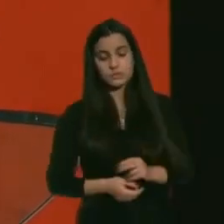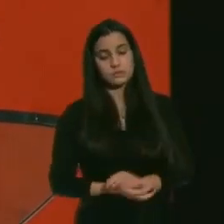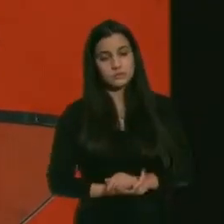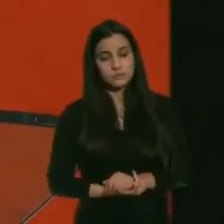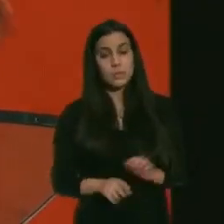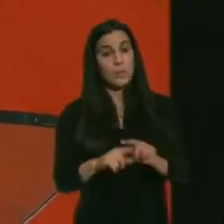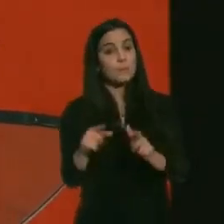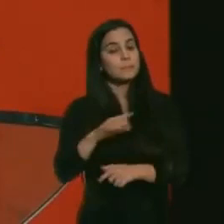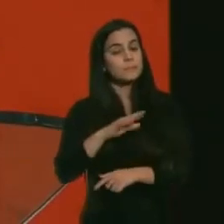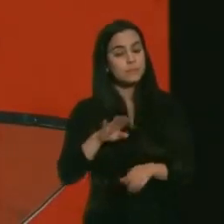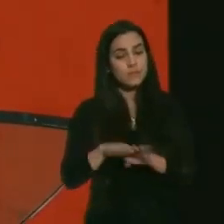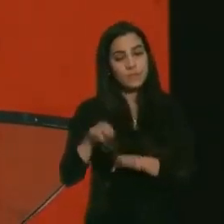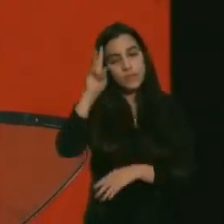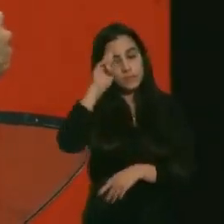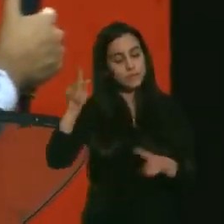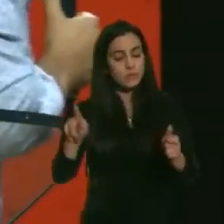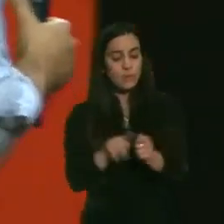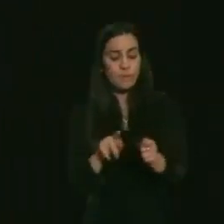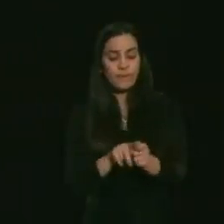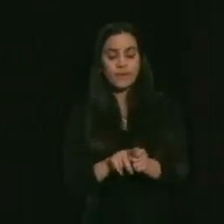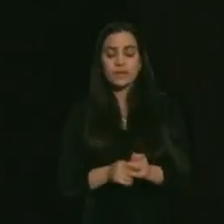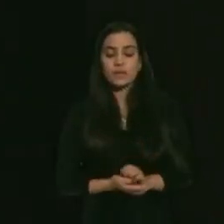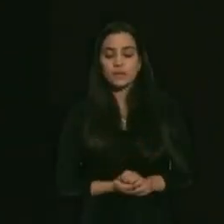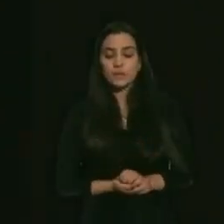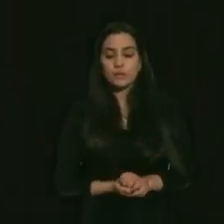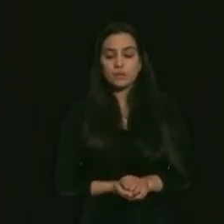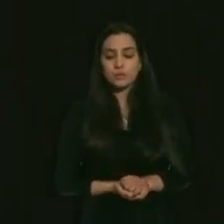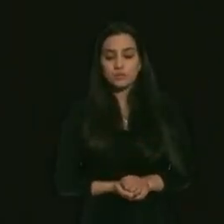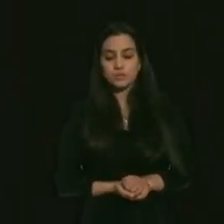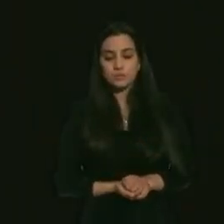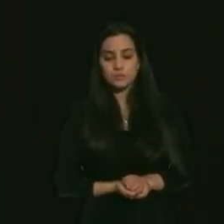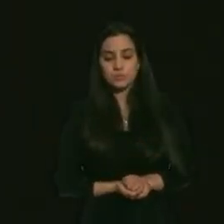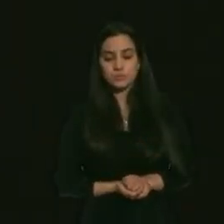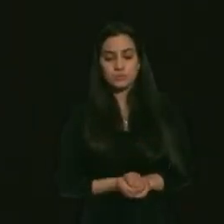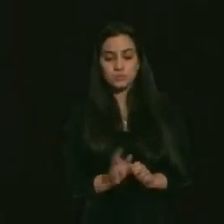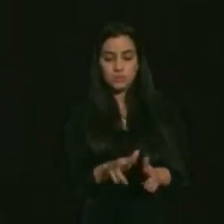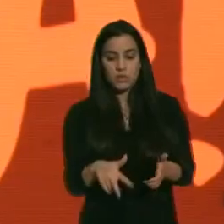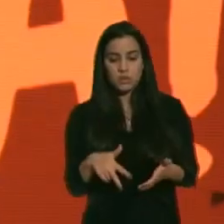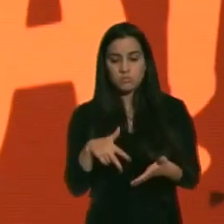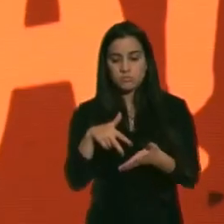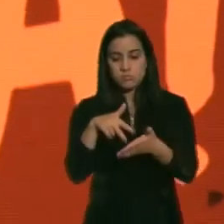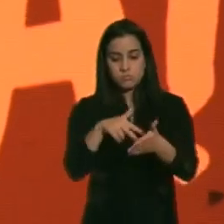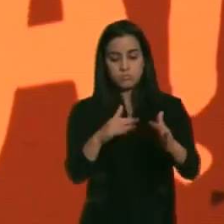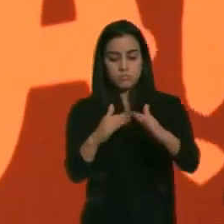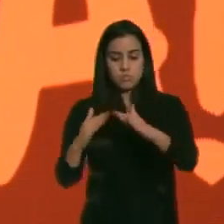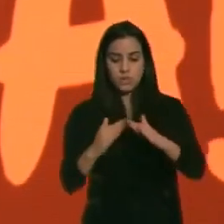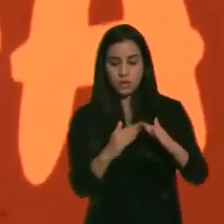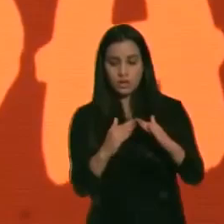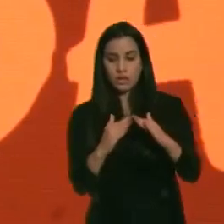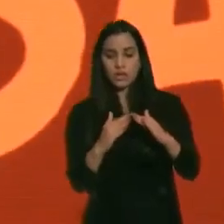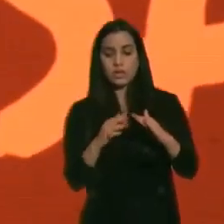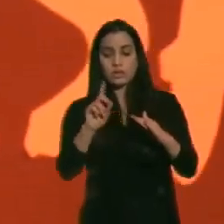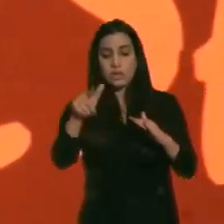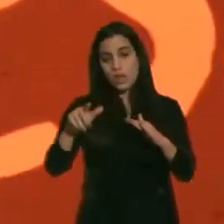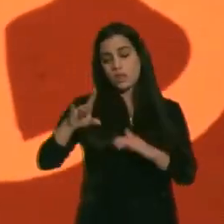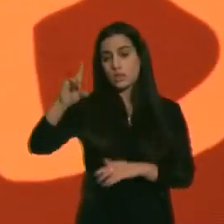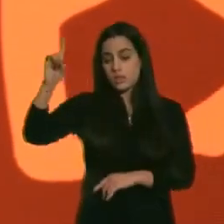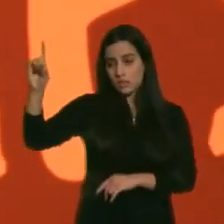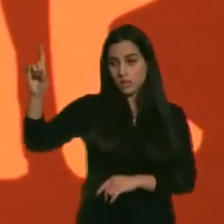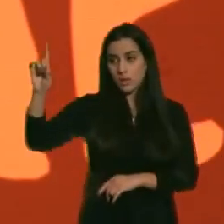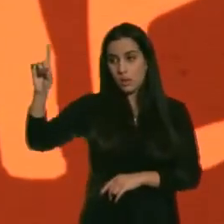Mas eu também lembrei de Pedro, quando estava sobre o terraço na casa de Simão, o curtidor. E ali Deus lhe deu uma